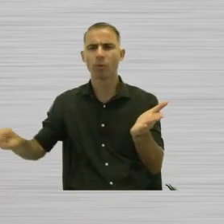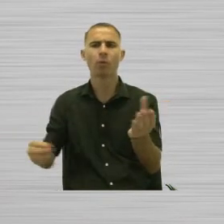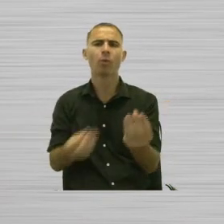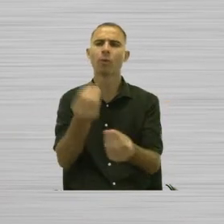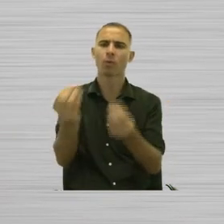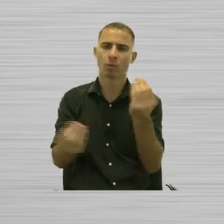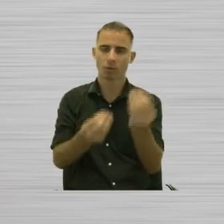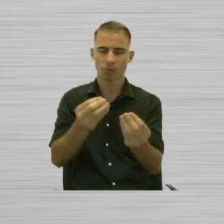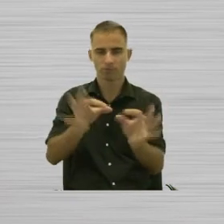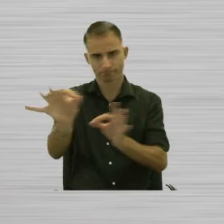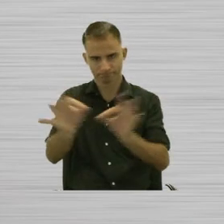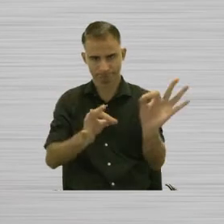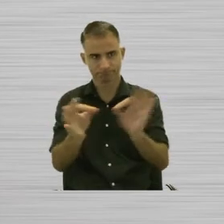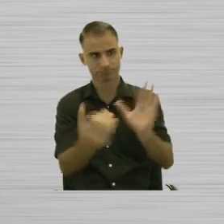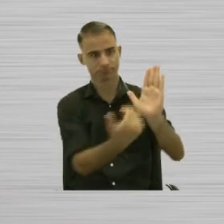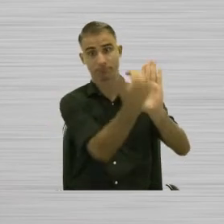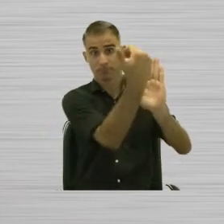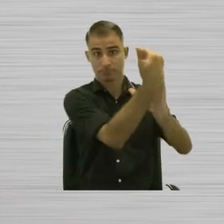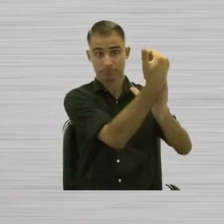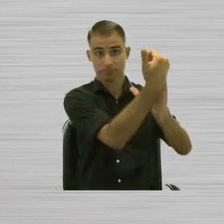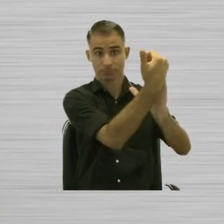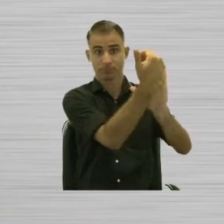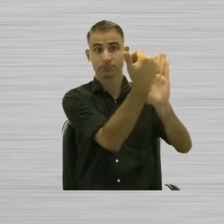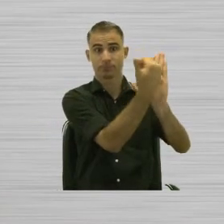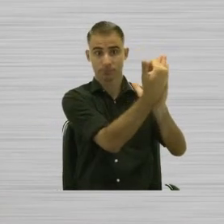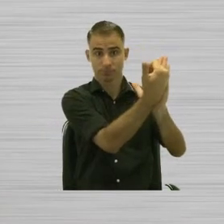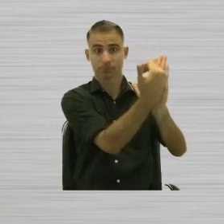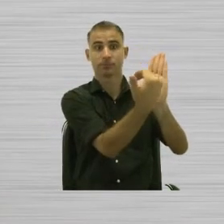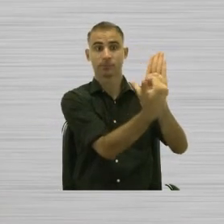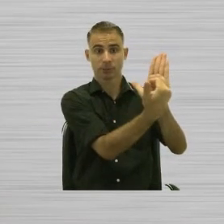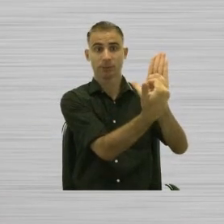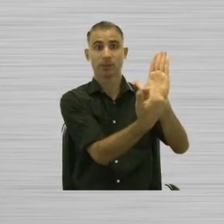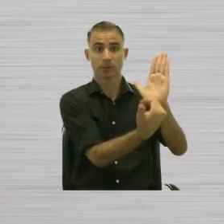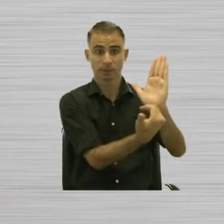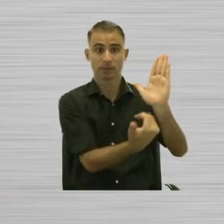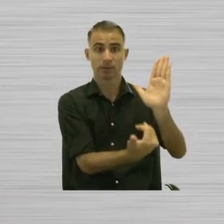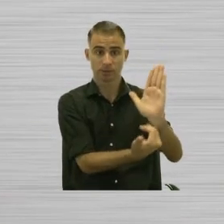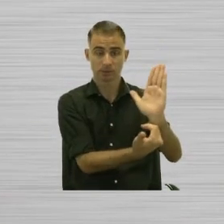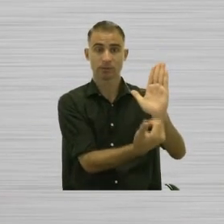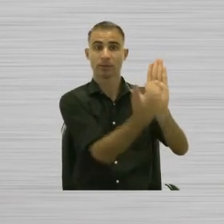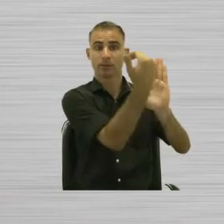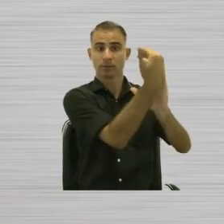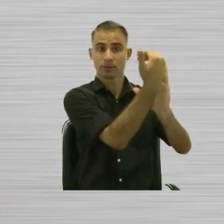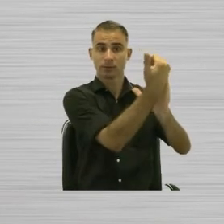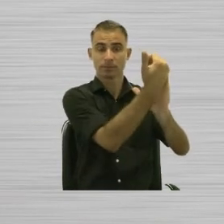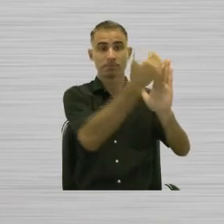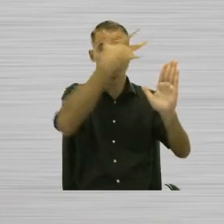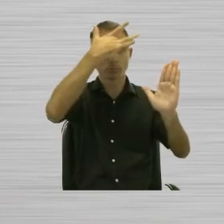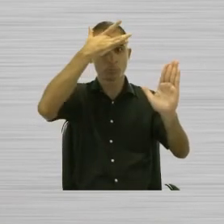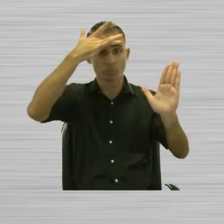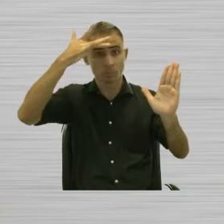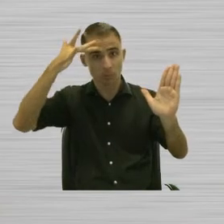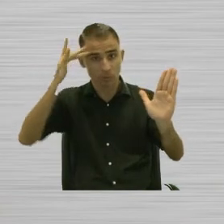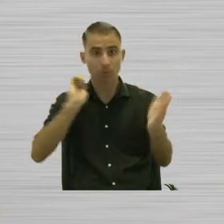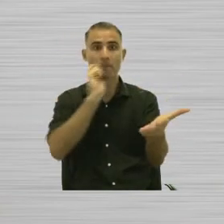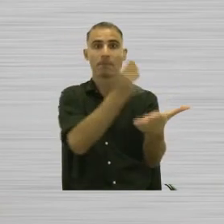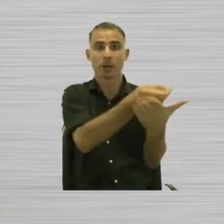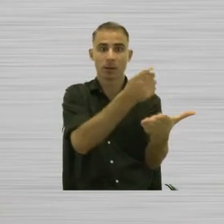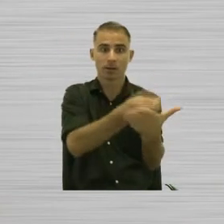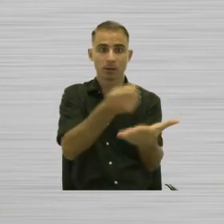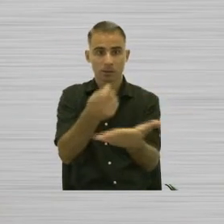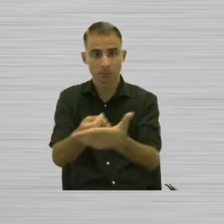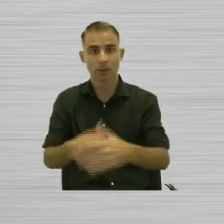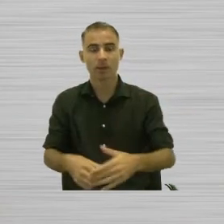cada tipo de despesa, né, de pessoal em cargos, uma média de 2.200.000 no contrato de gestão, serviços